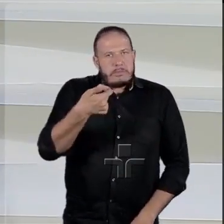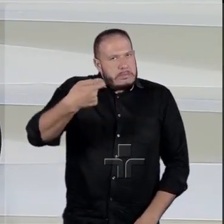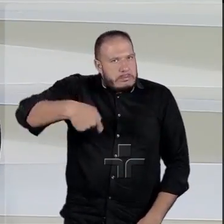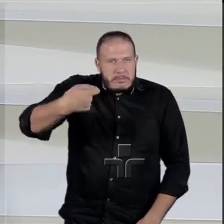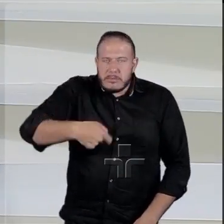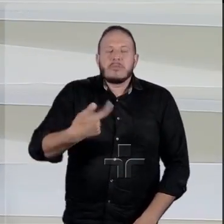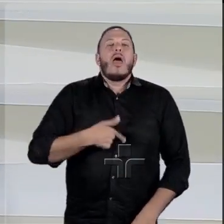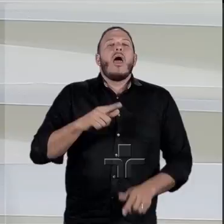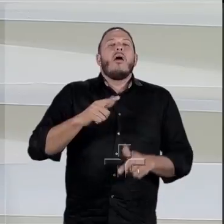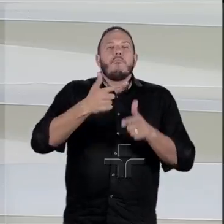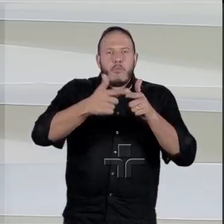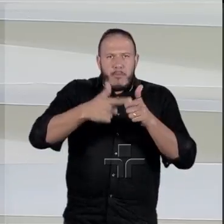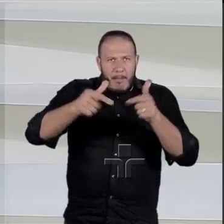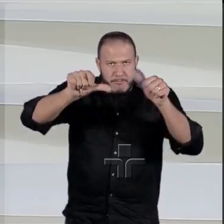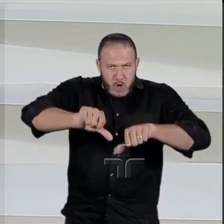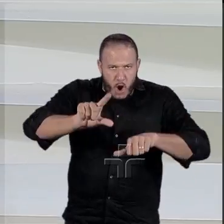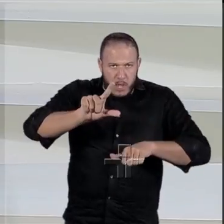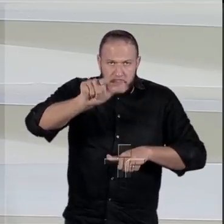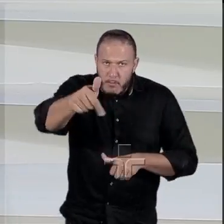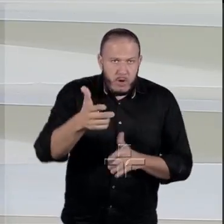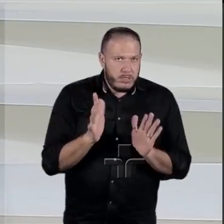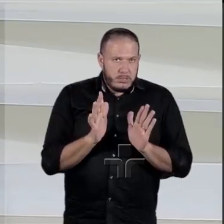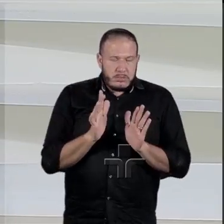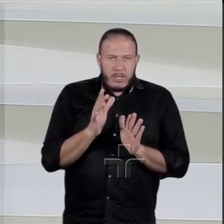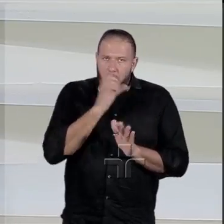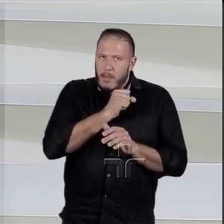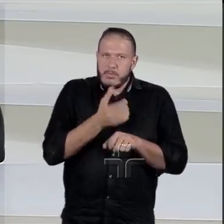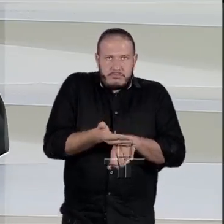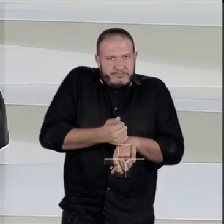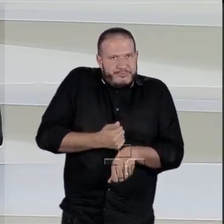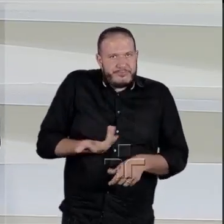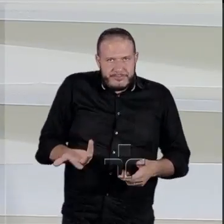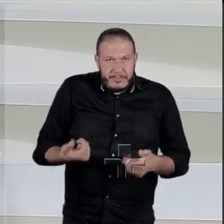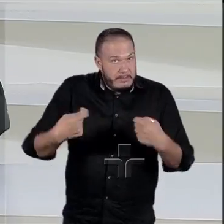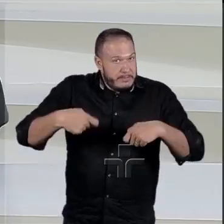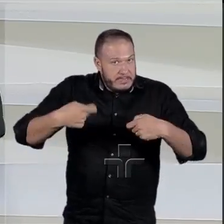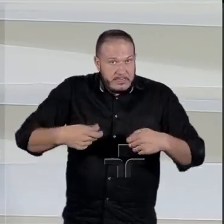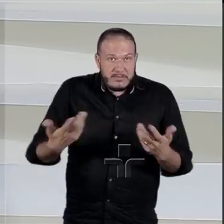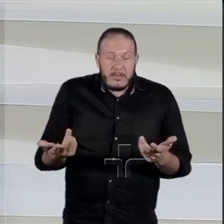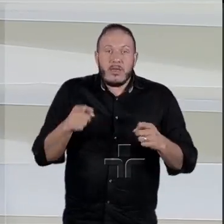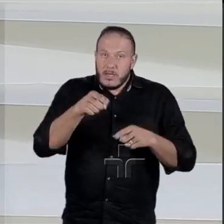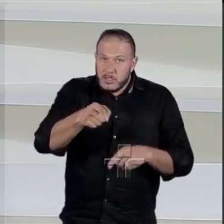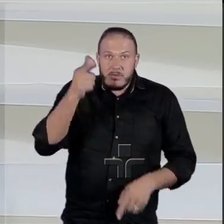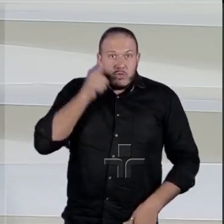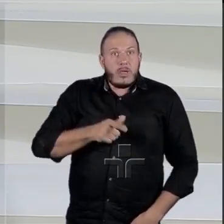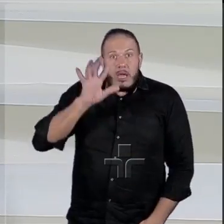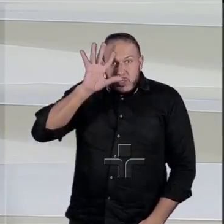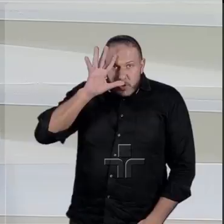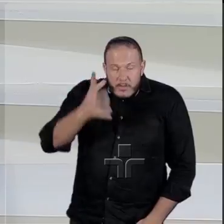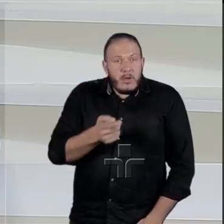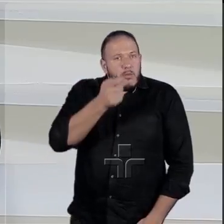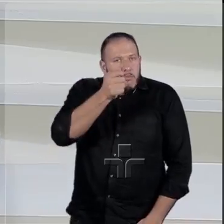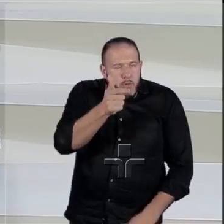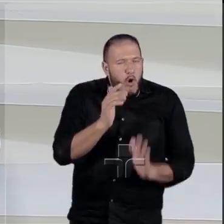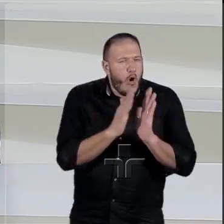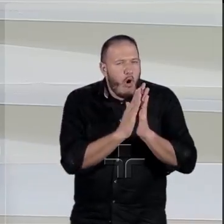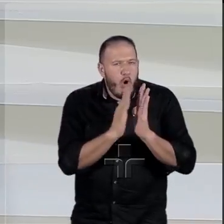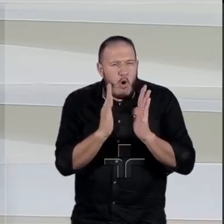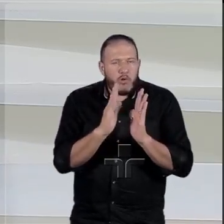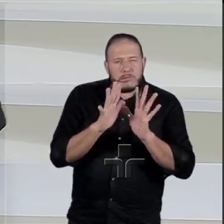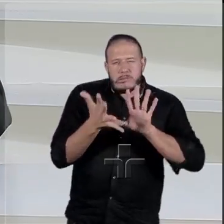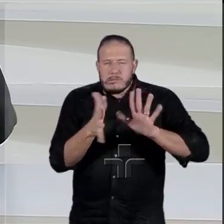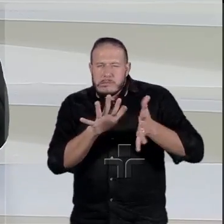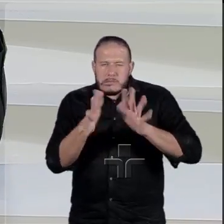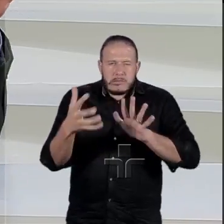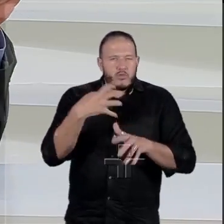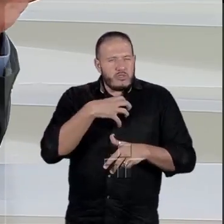menos dolorosa vai ser a conta. Isso para resolver parcialmente, para fazer uma meia sola no